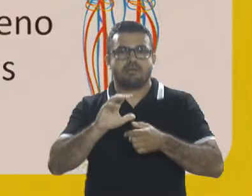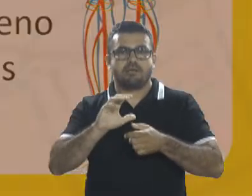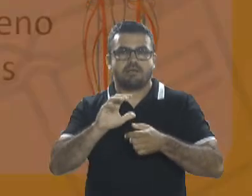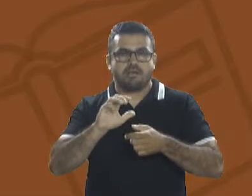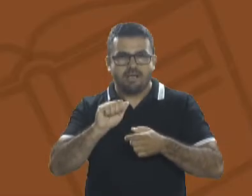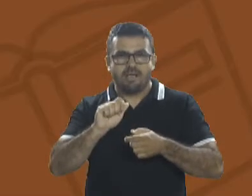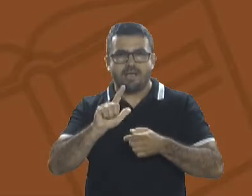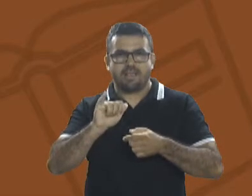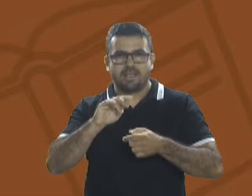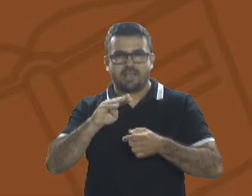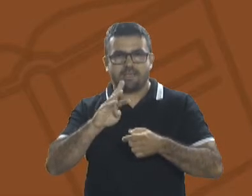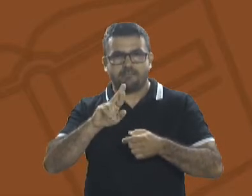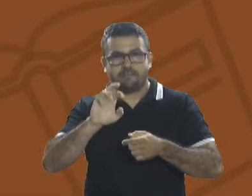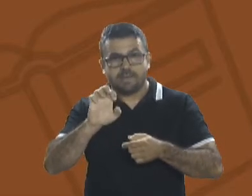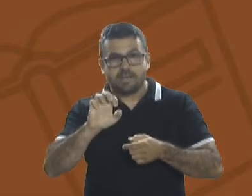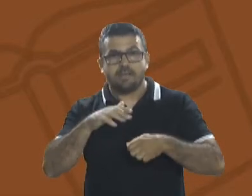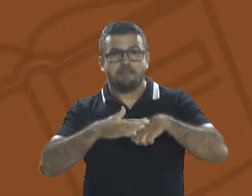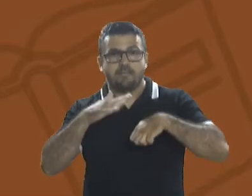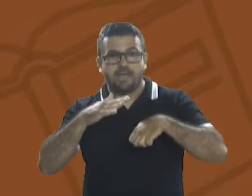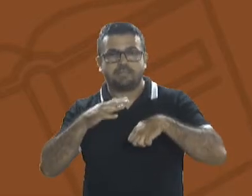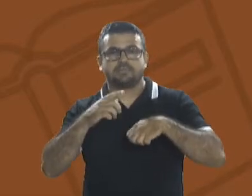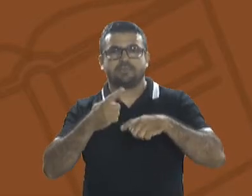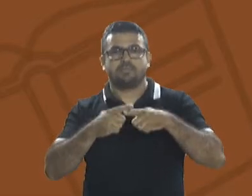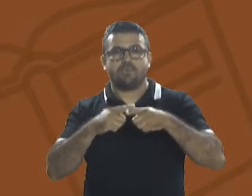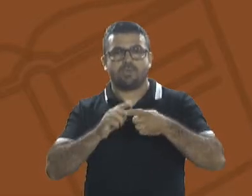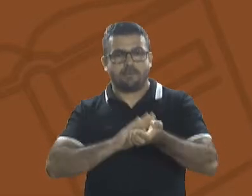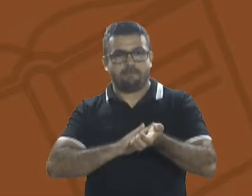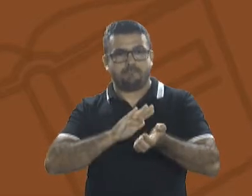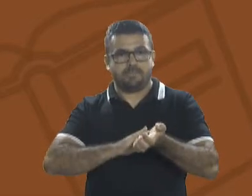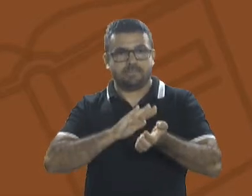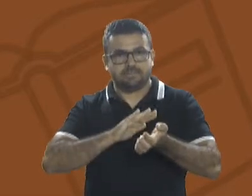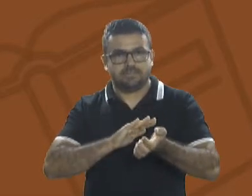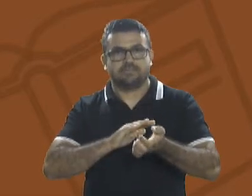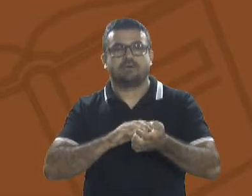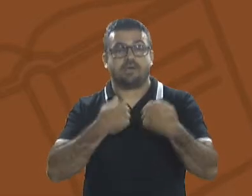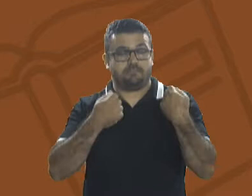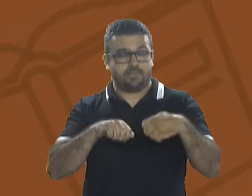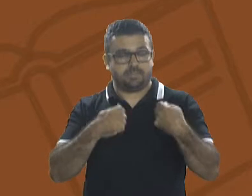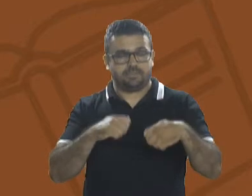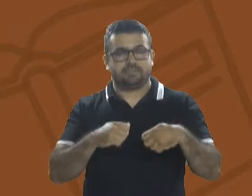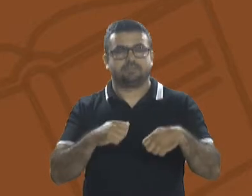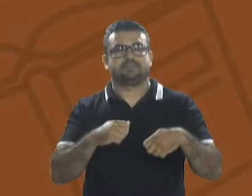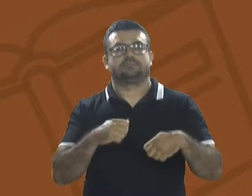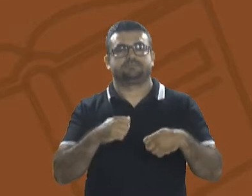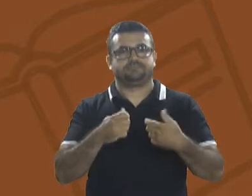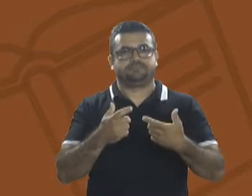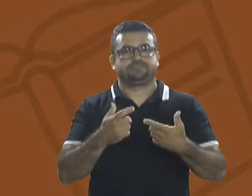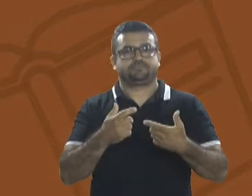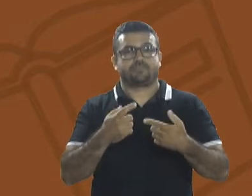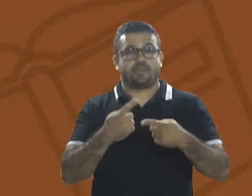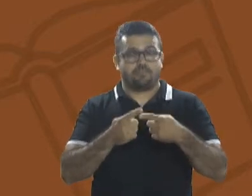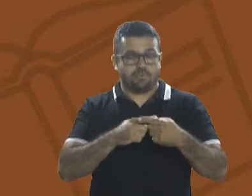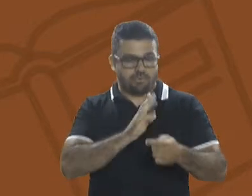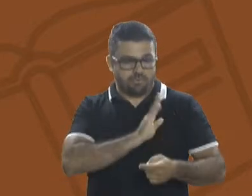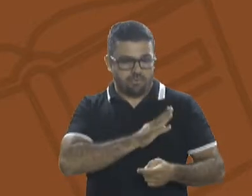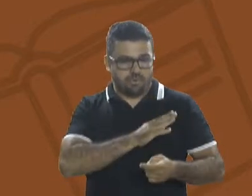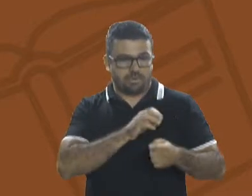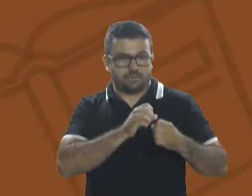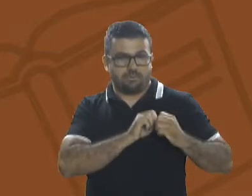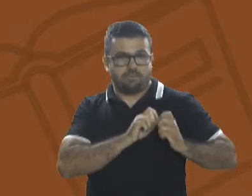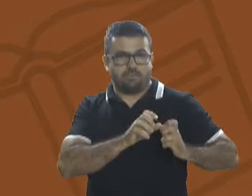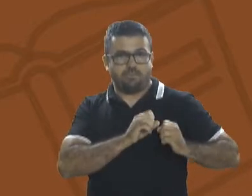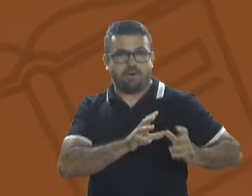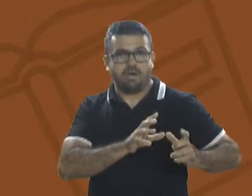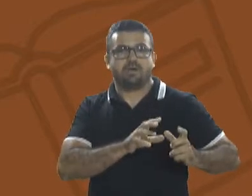calibrosa porque ela tem que aguentar essa pressão de quando o coração contrai, ele vai jogar com